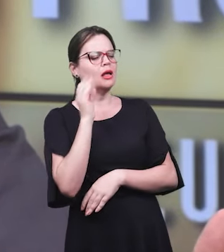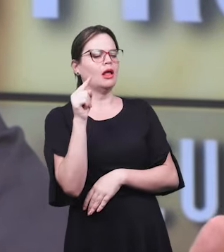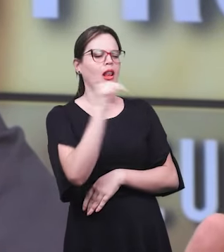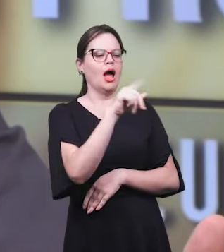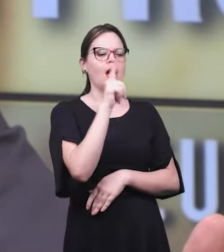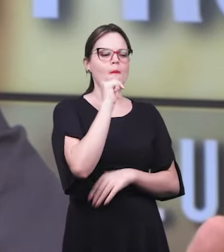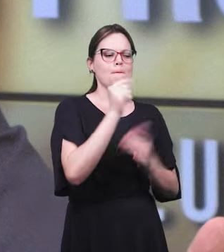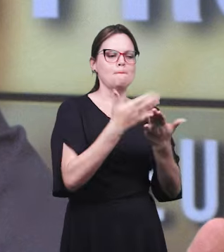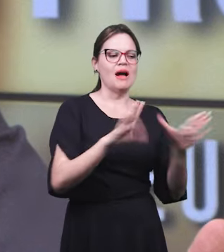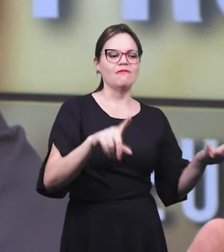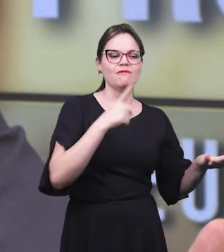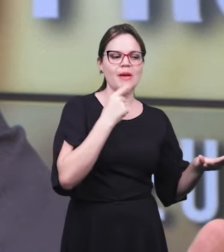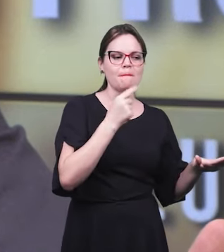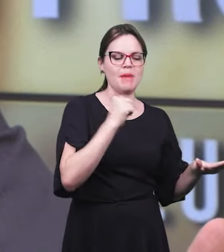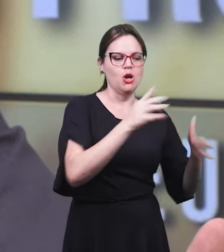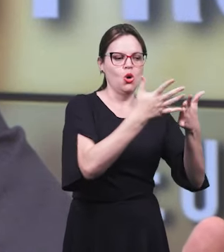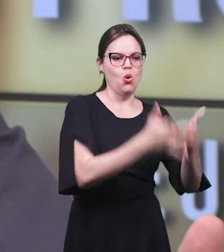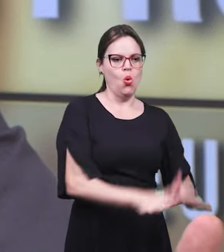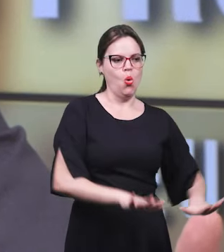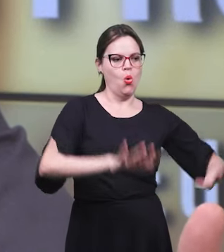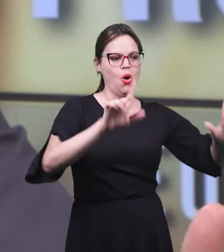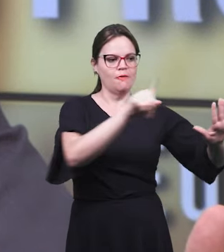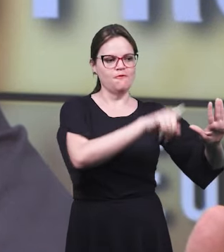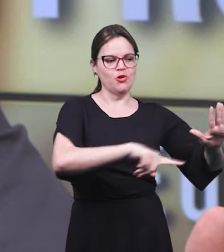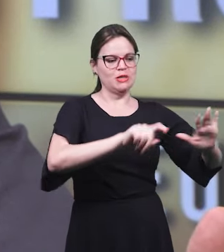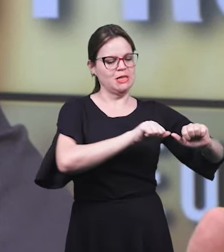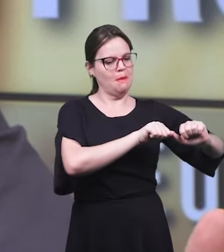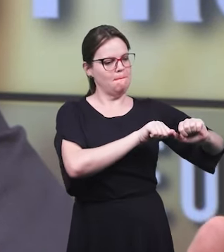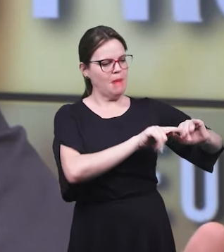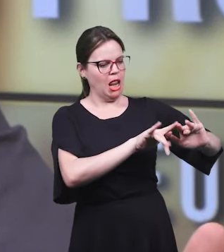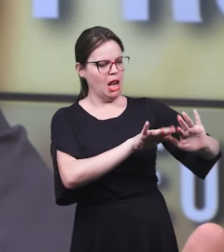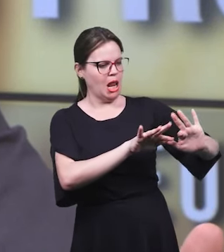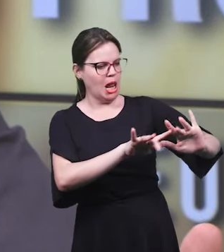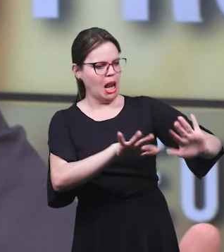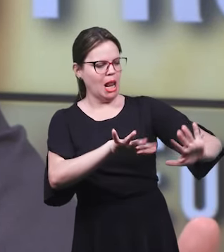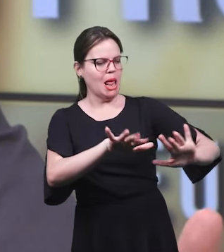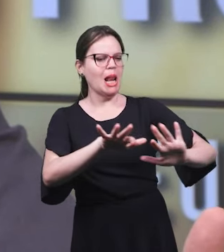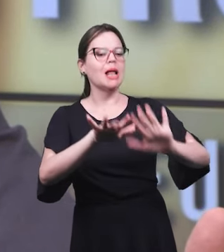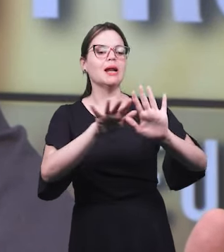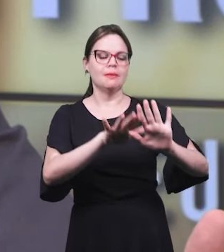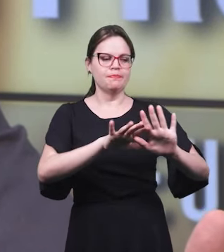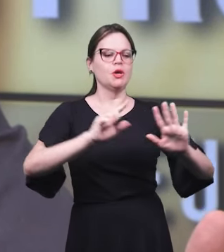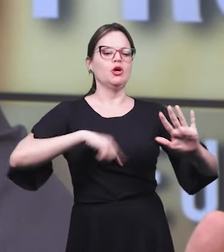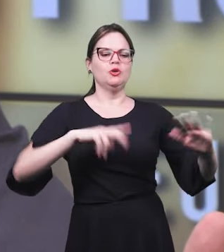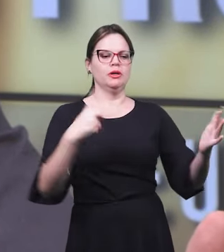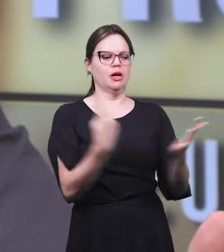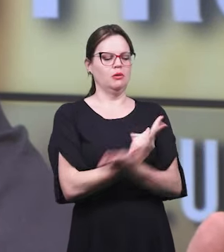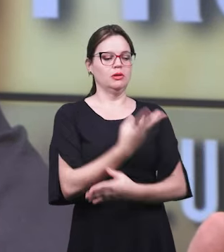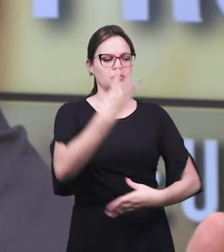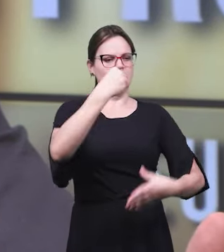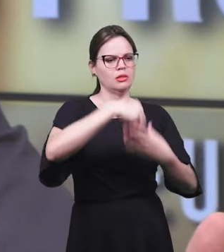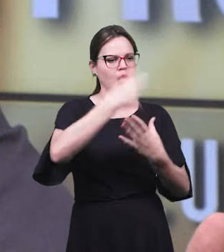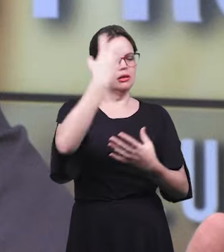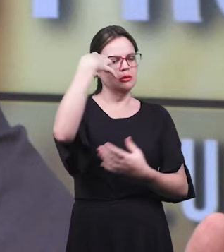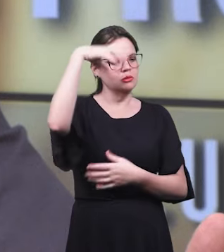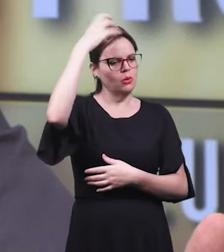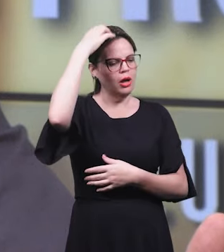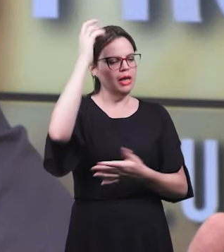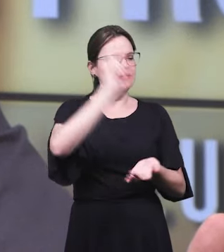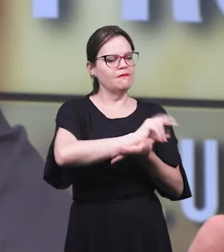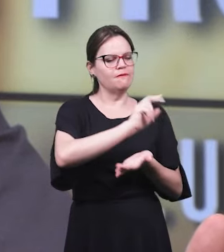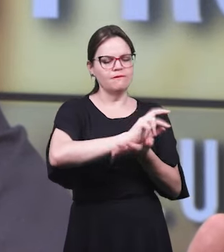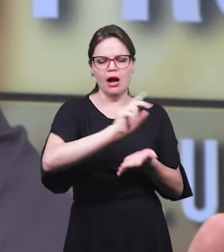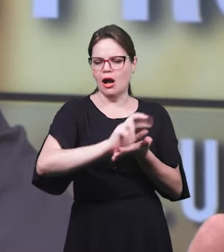águas do Mar Vermelho diante de vós, quando saíes do Egito, e o que fizestes aos reis dos amorreus,